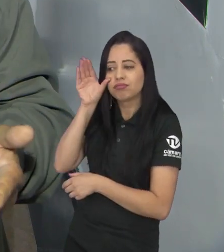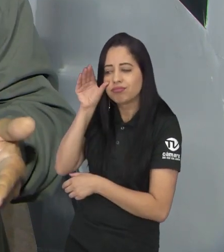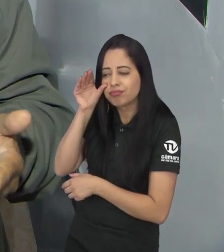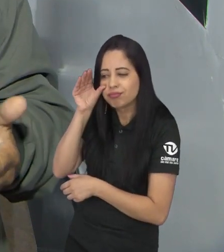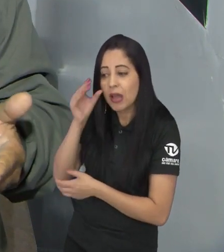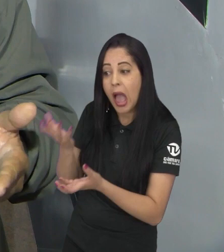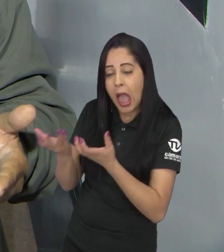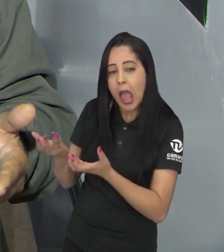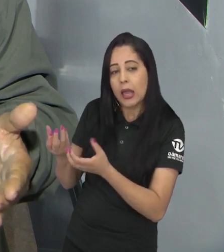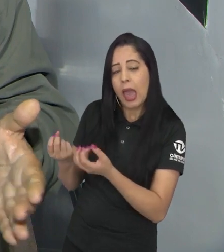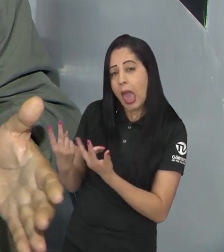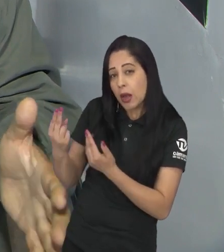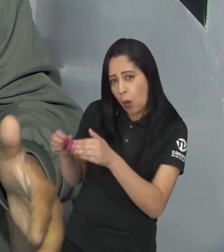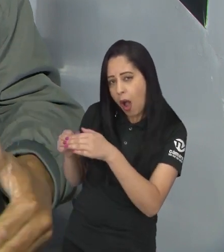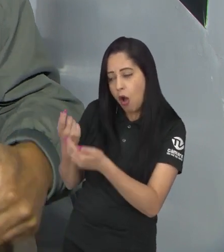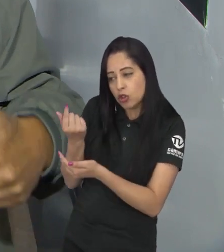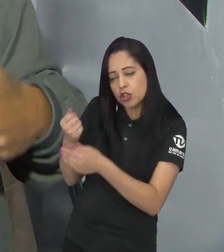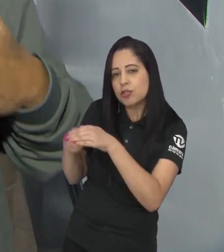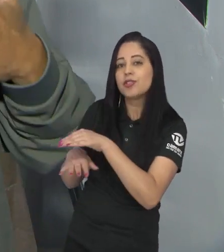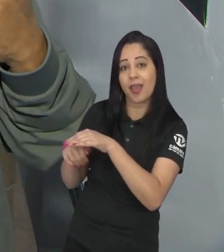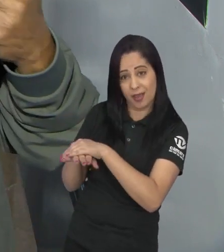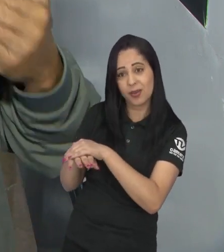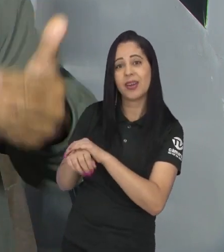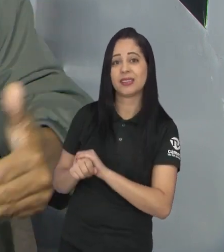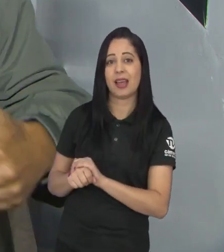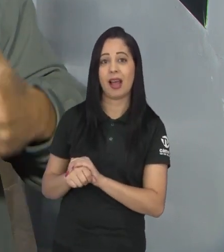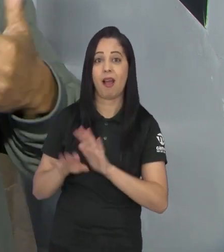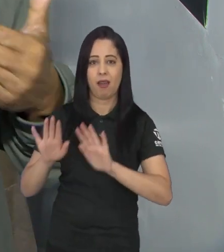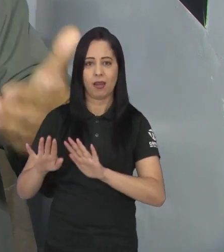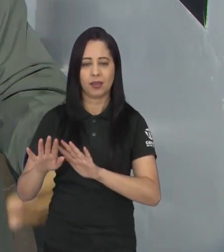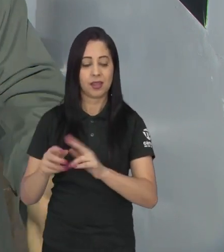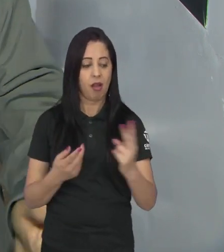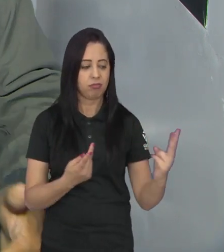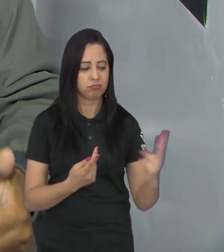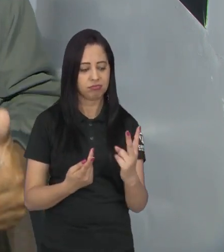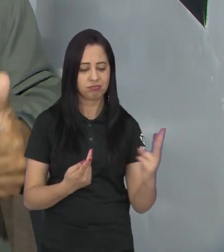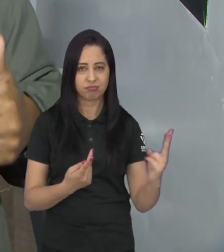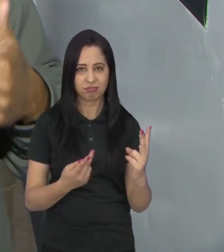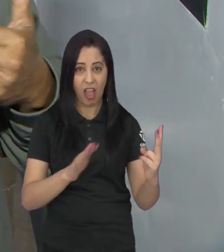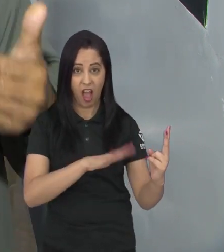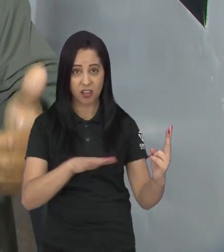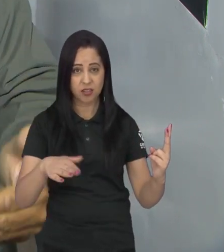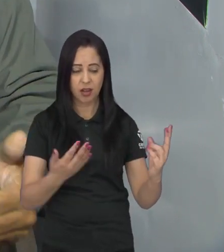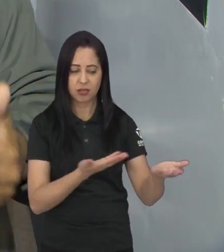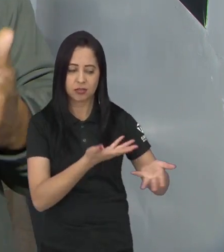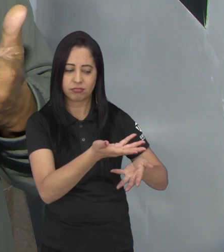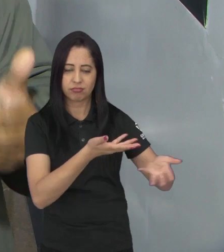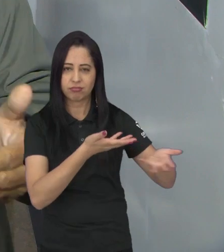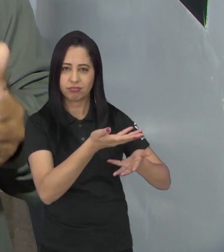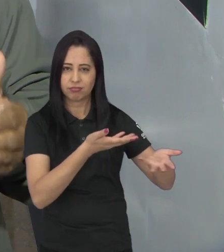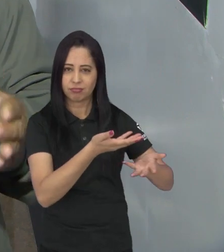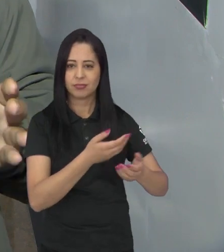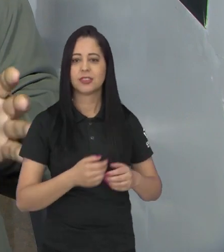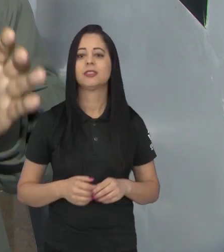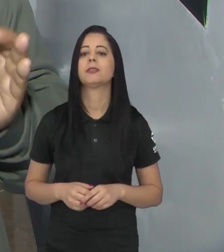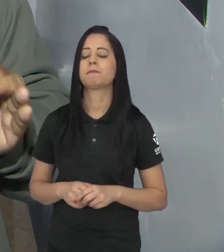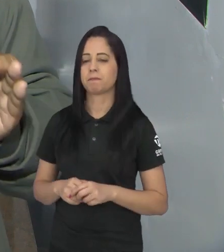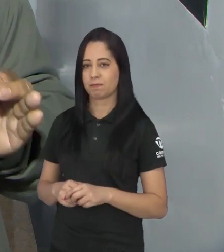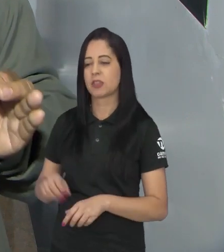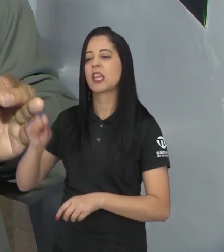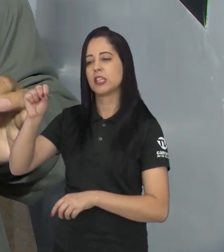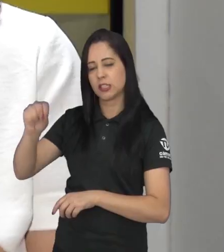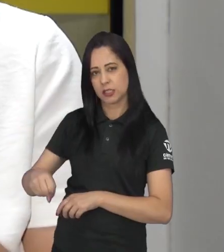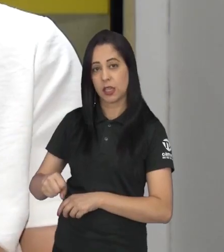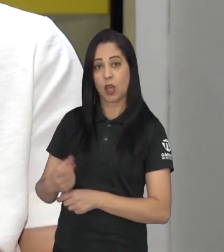momento por curiosidade, e depois com o tempo ela vai realmente adquirindo esse hábito de